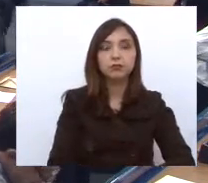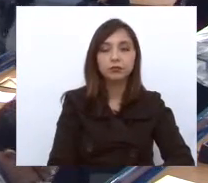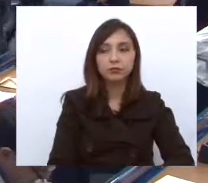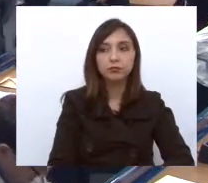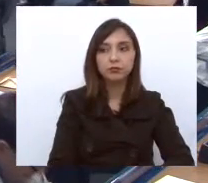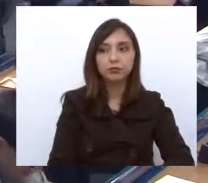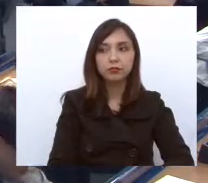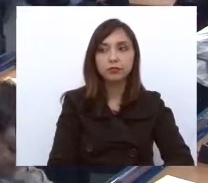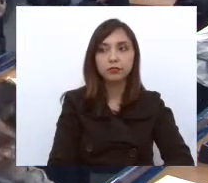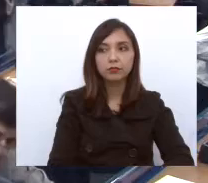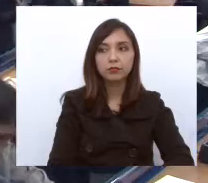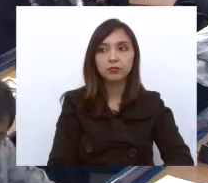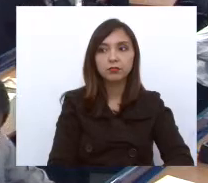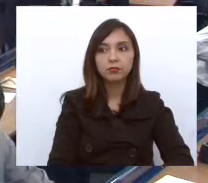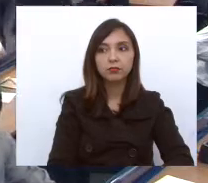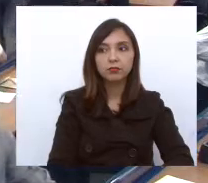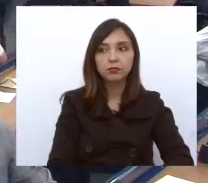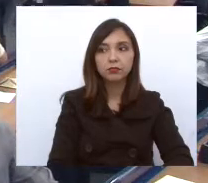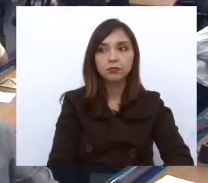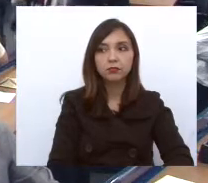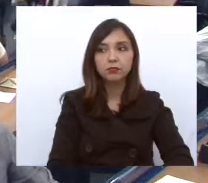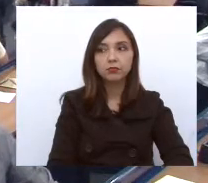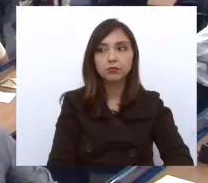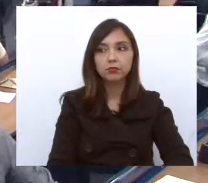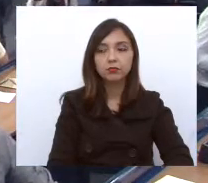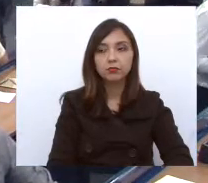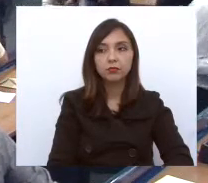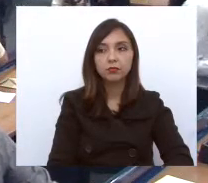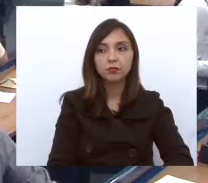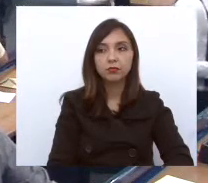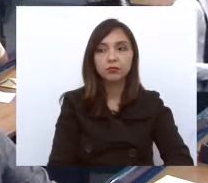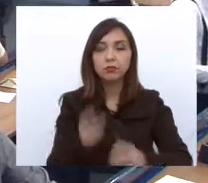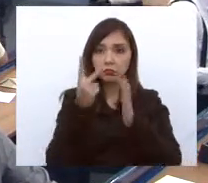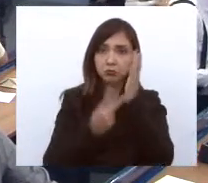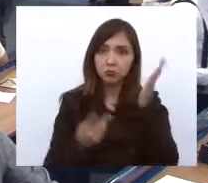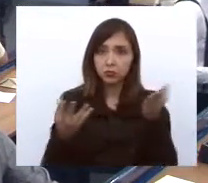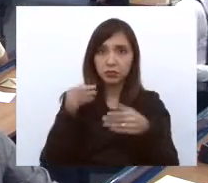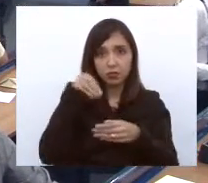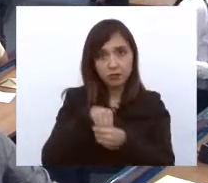Senhor presidente. Você vai justificar a emenda, vereador, que nós temos ainda o projeto para votar.